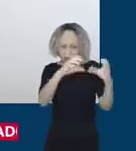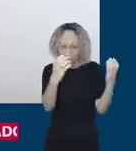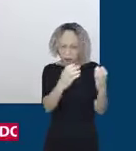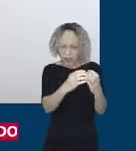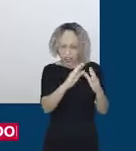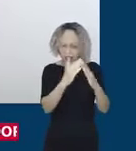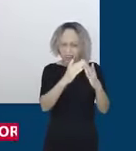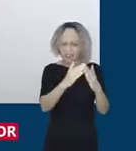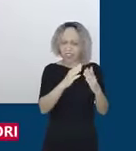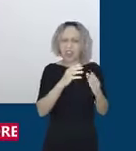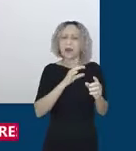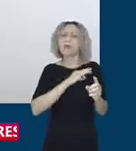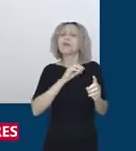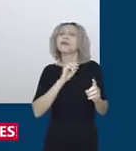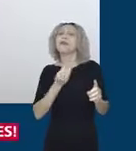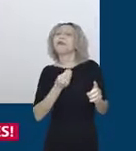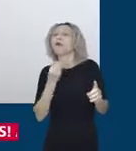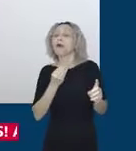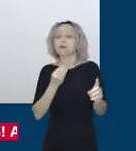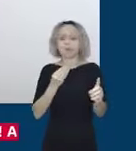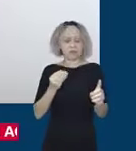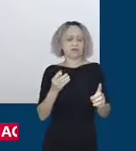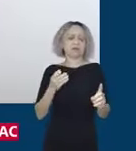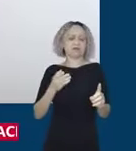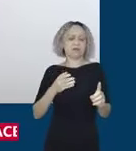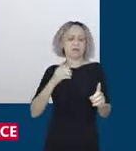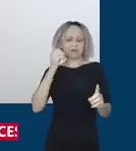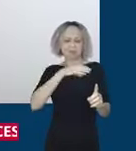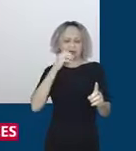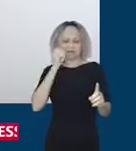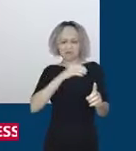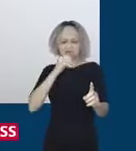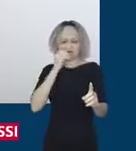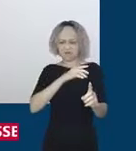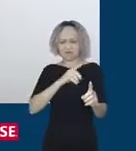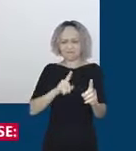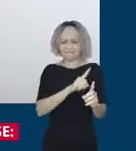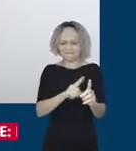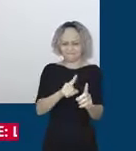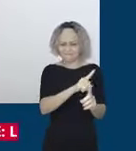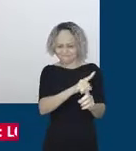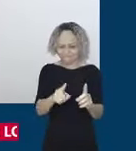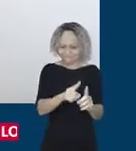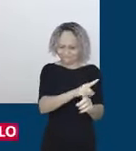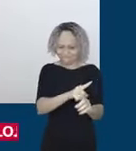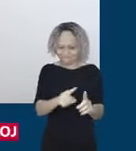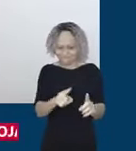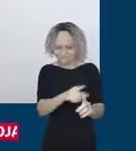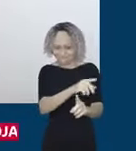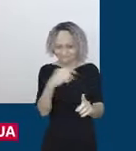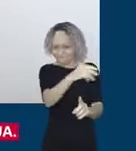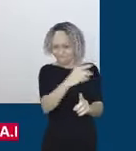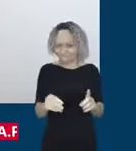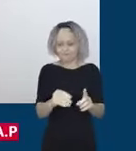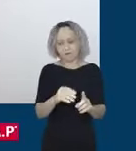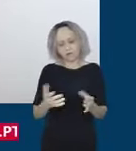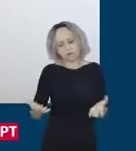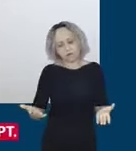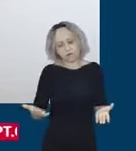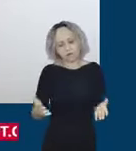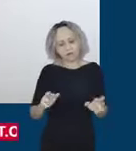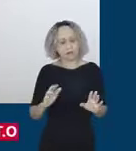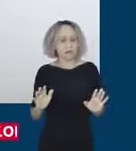negra, foi relatado aqui no parlamento pelo senador Contarato, que fez uma